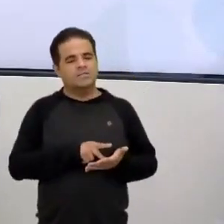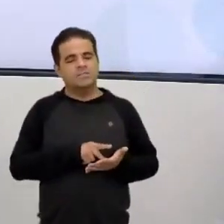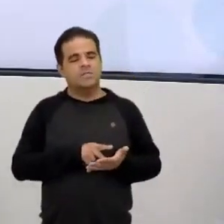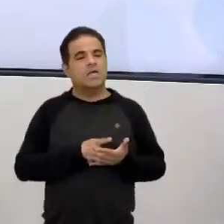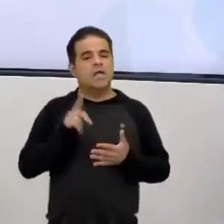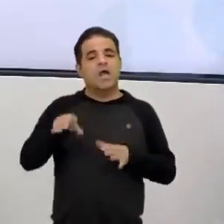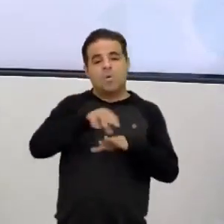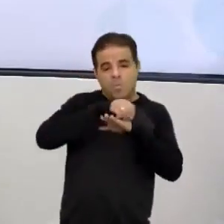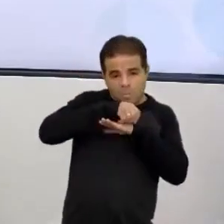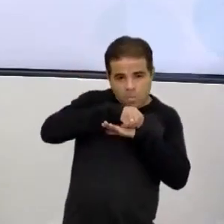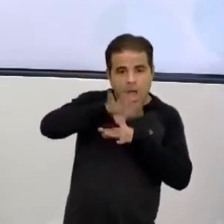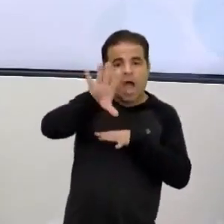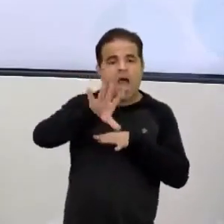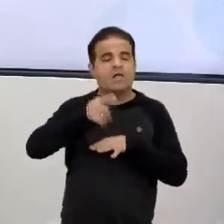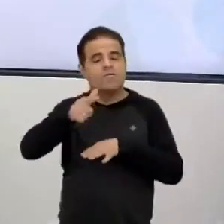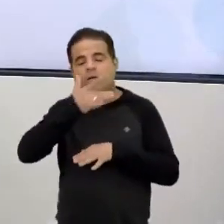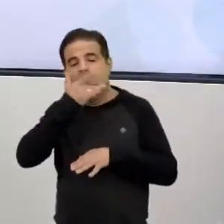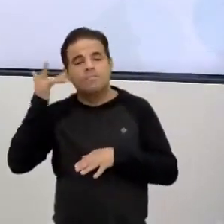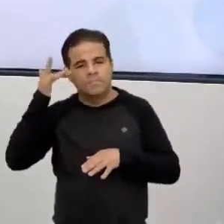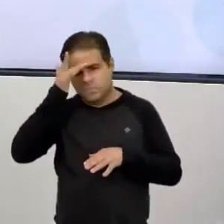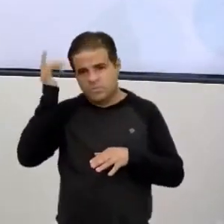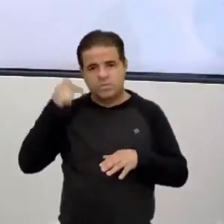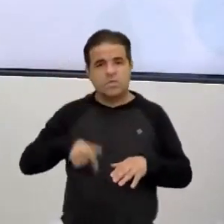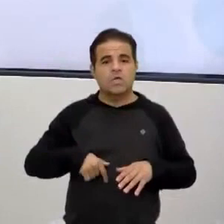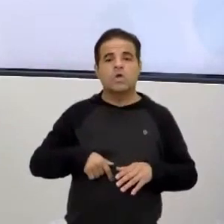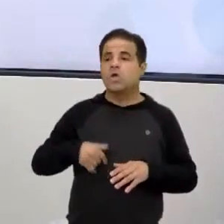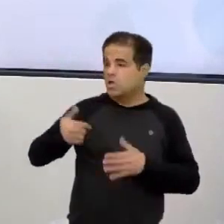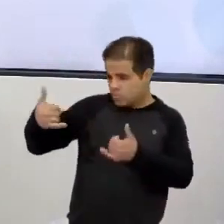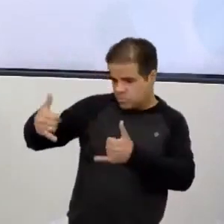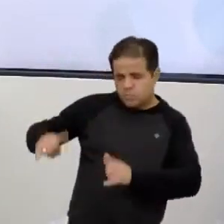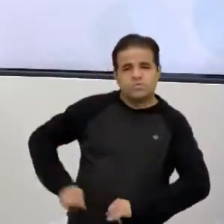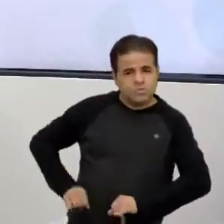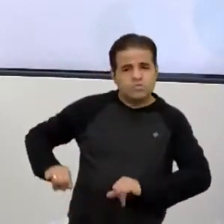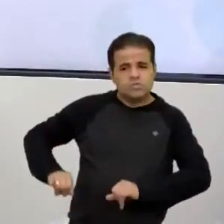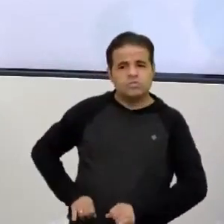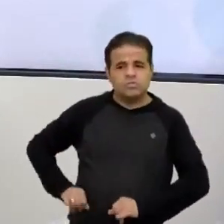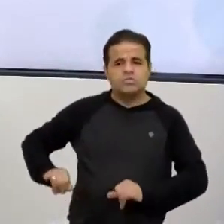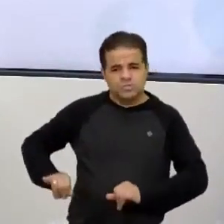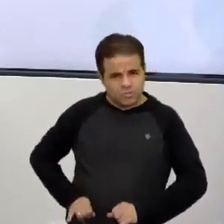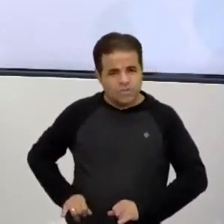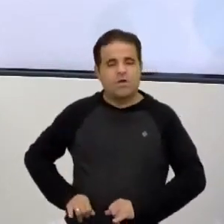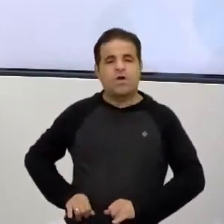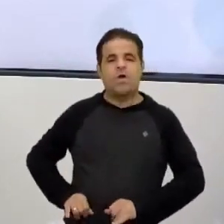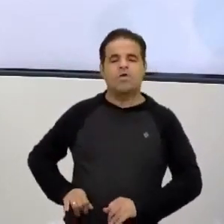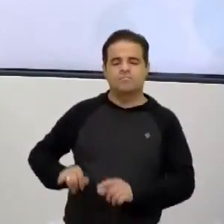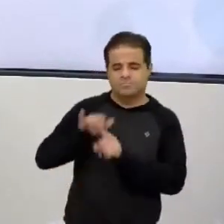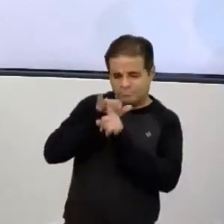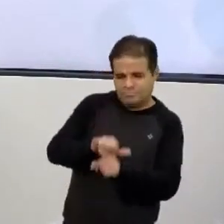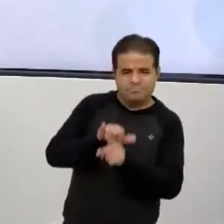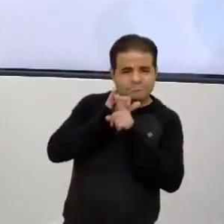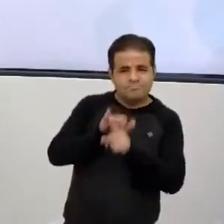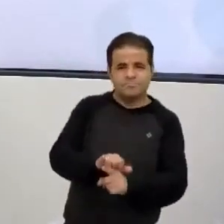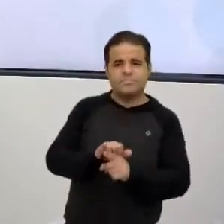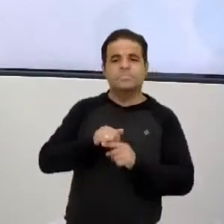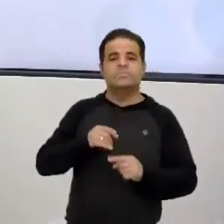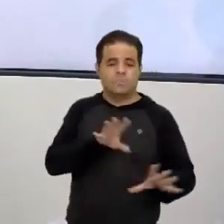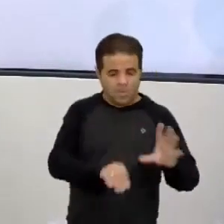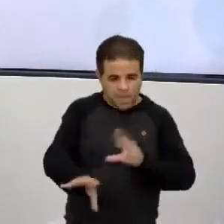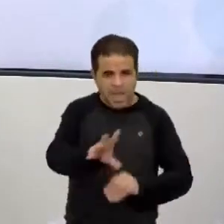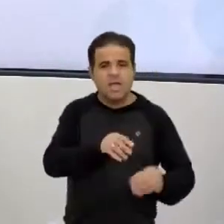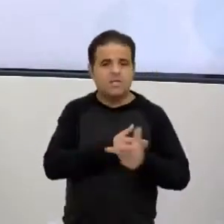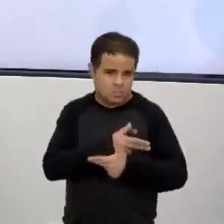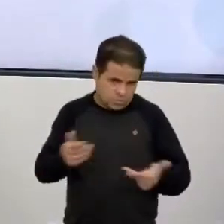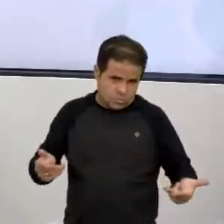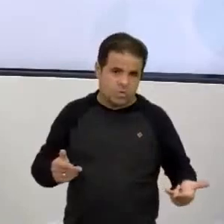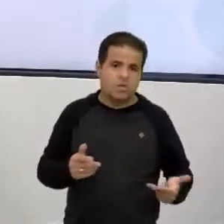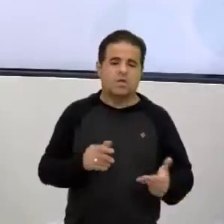é um recado que eu passo pras outras pessoas. Porque eu sofro bullying. Eu sofro muito bullying das pessoas. Porque, por mais que eu mexa nessas coisas, eu